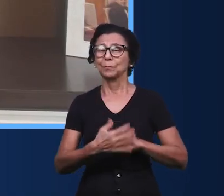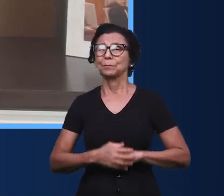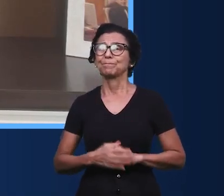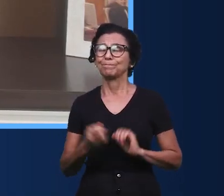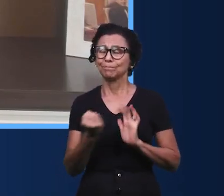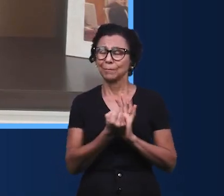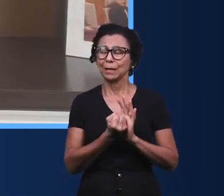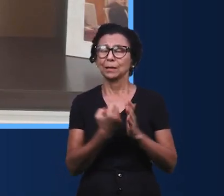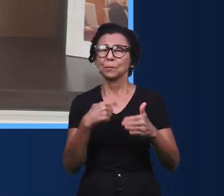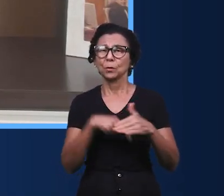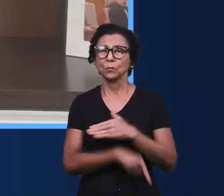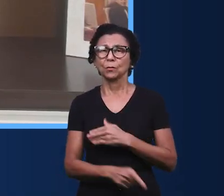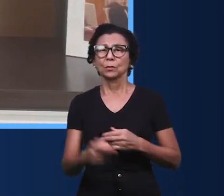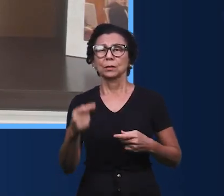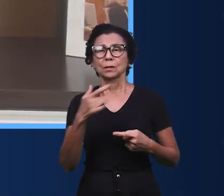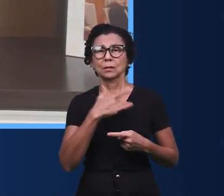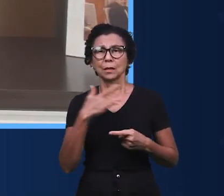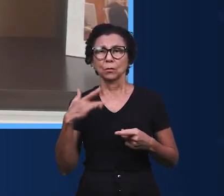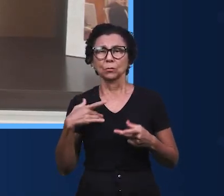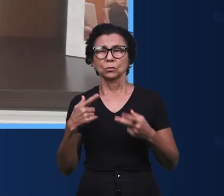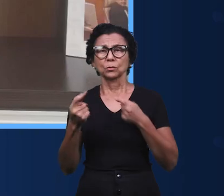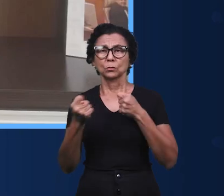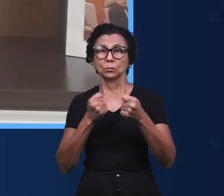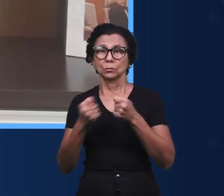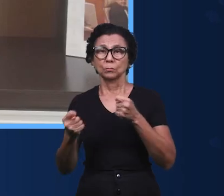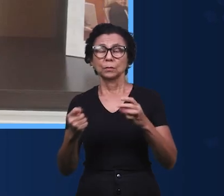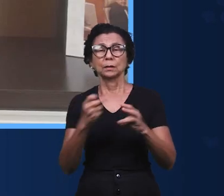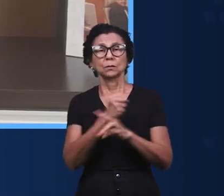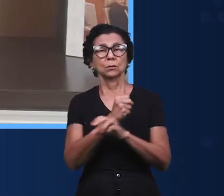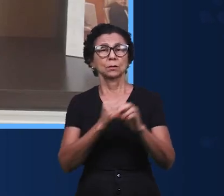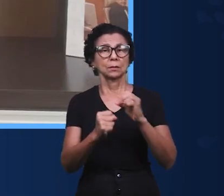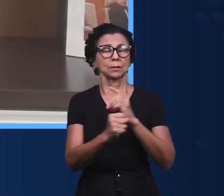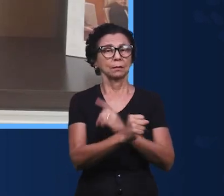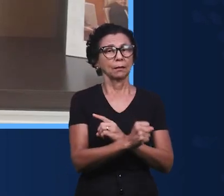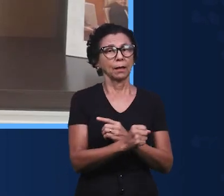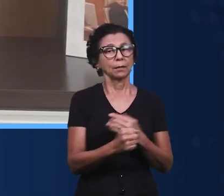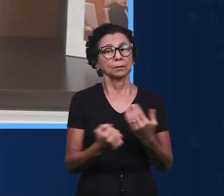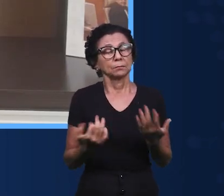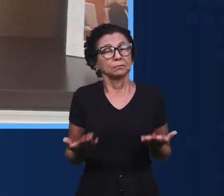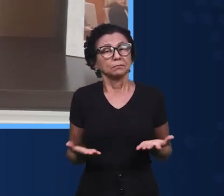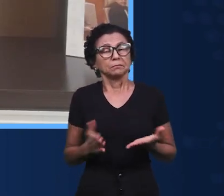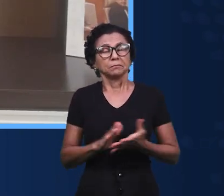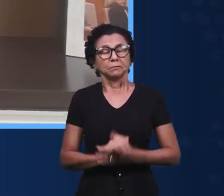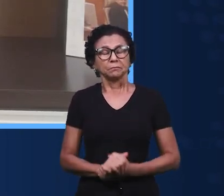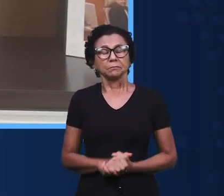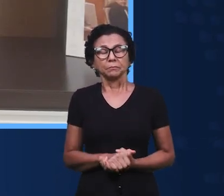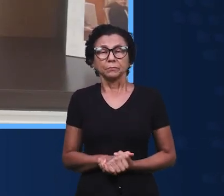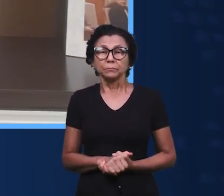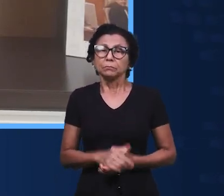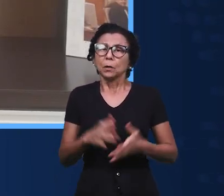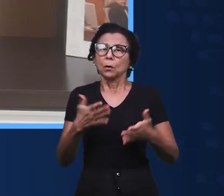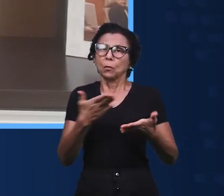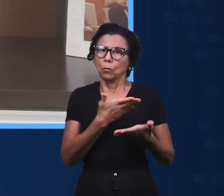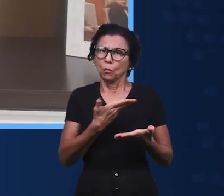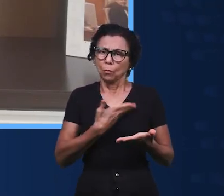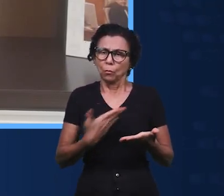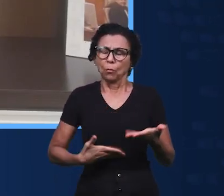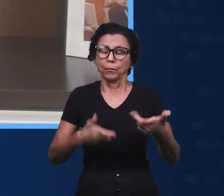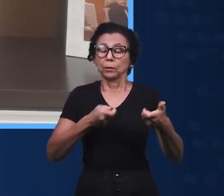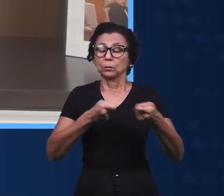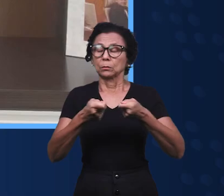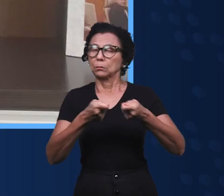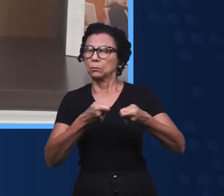na saúde, na economia e na sociedade. Embora a situação esteja sob controle,